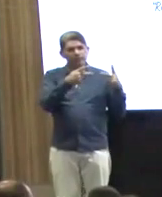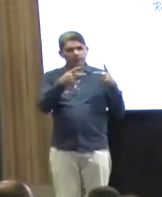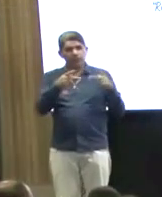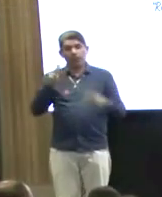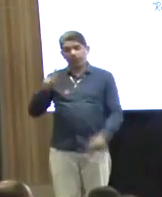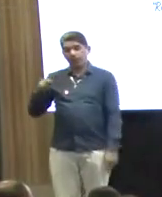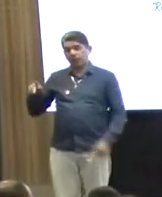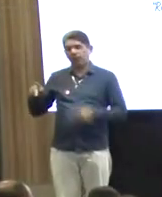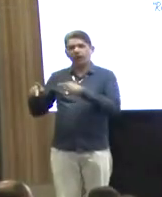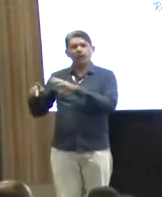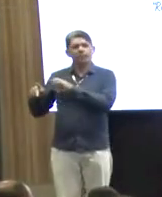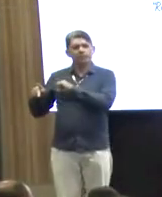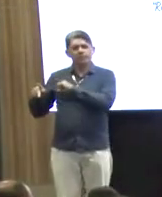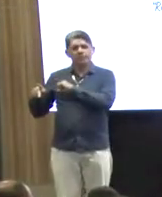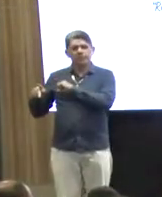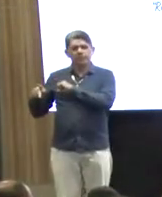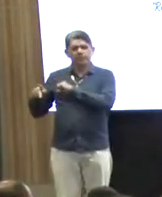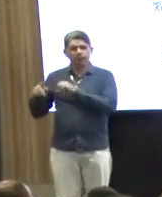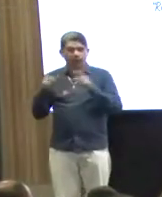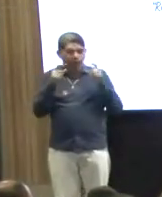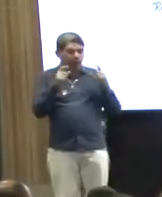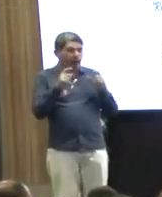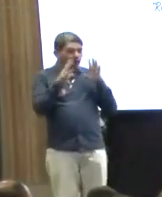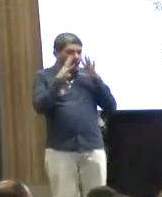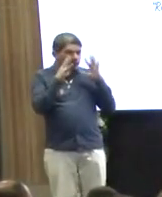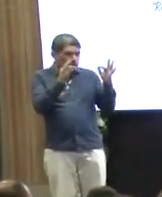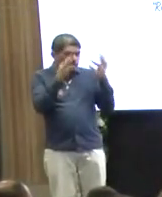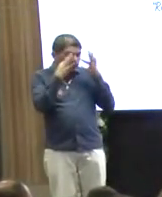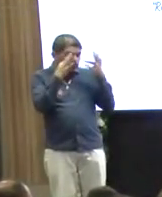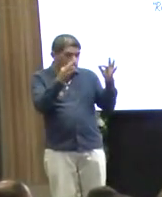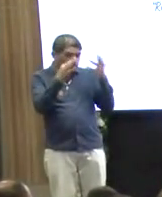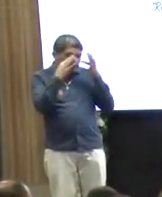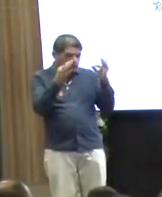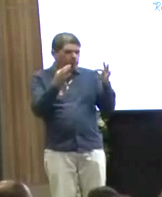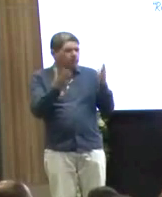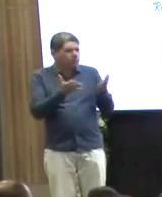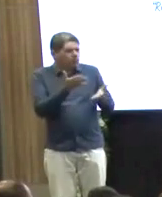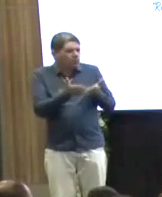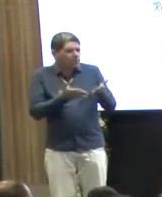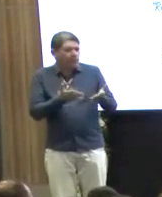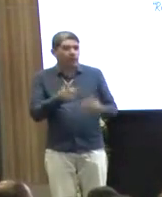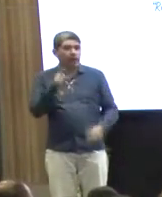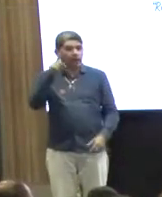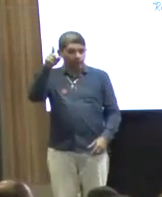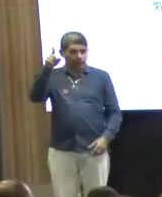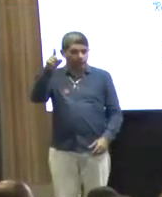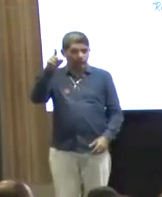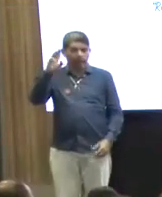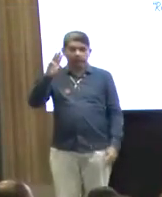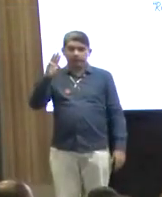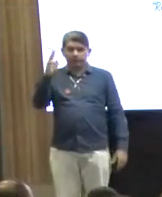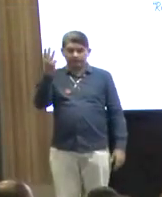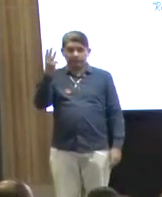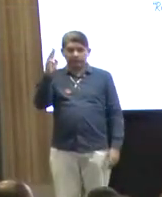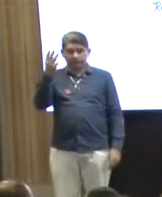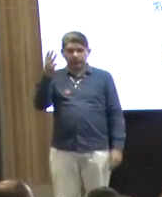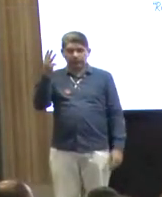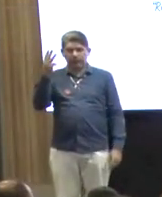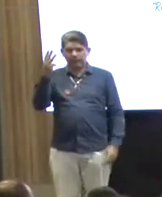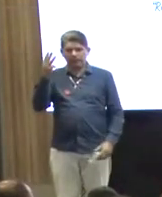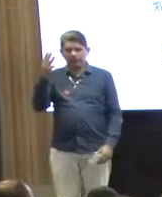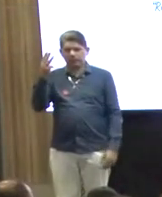muito querida, muito atenta, com a criançada toda, super zelosa. Aí chegamos lá, tinham 3 hipopótamos. Um grandão, um